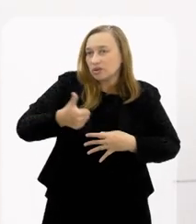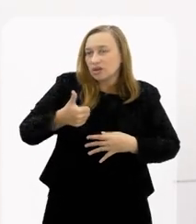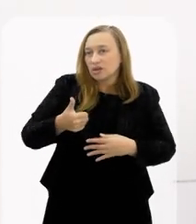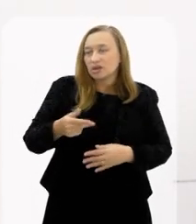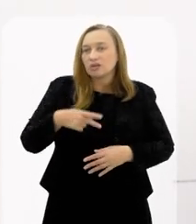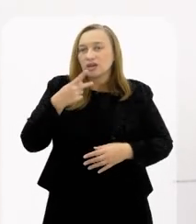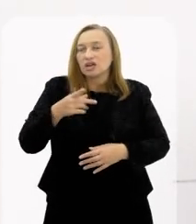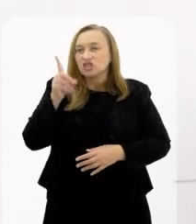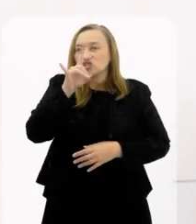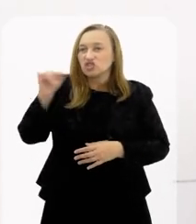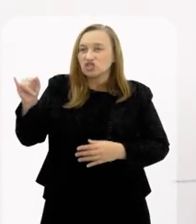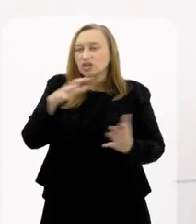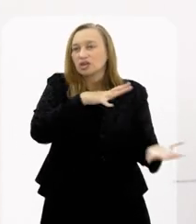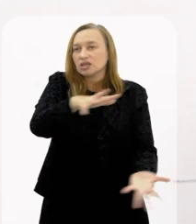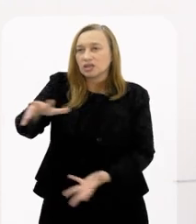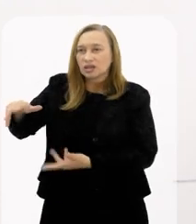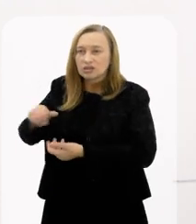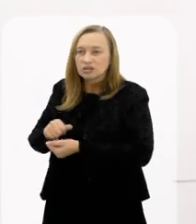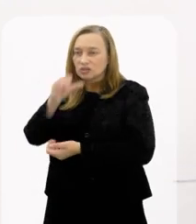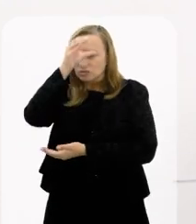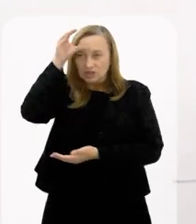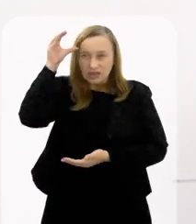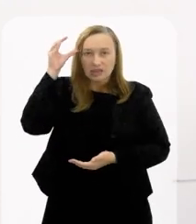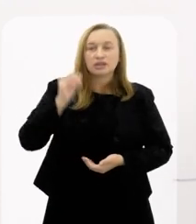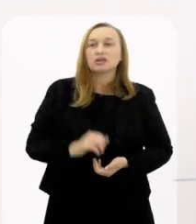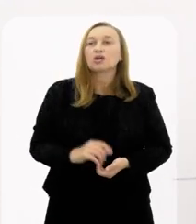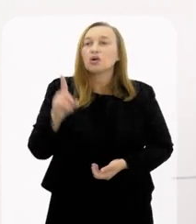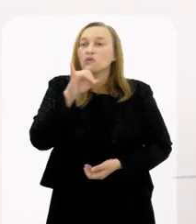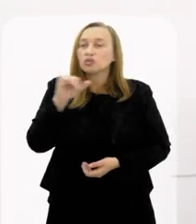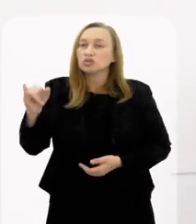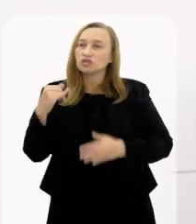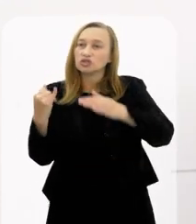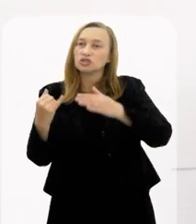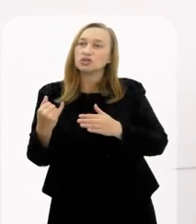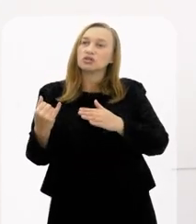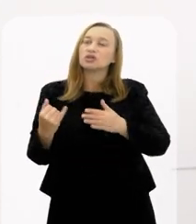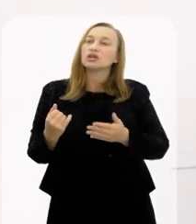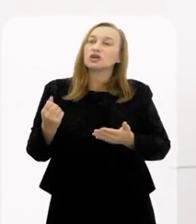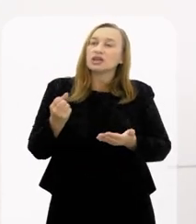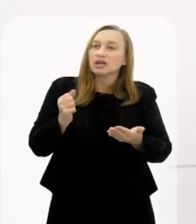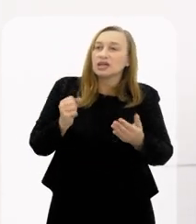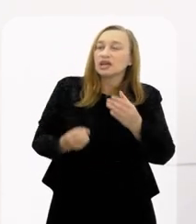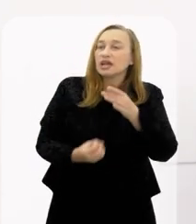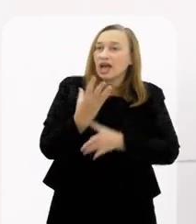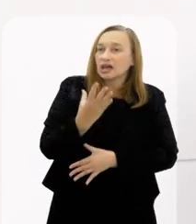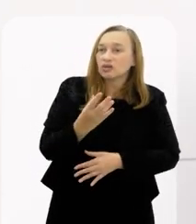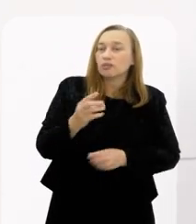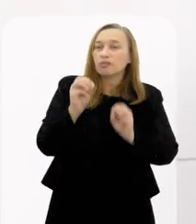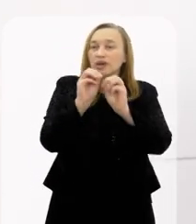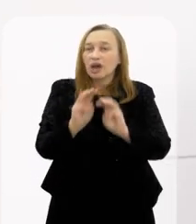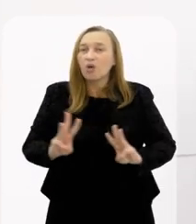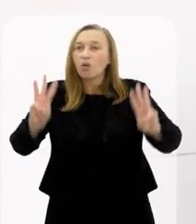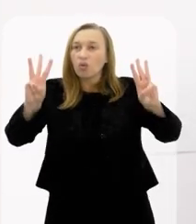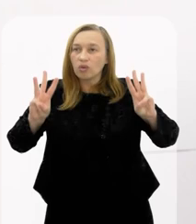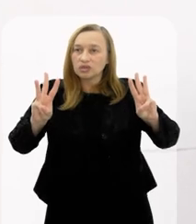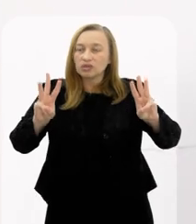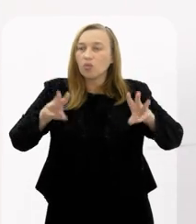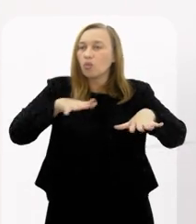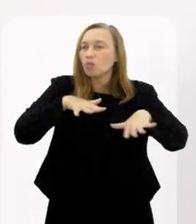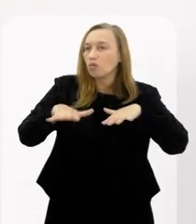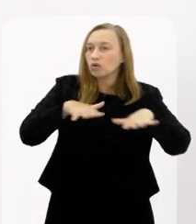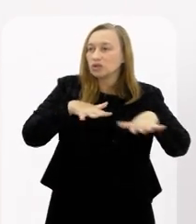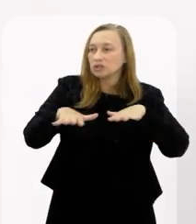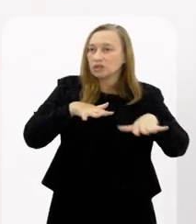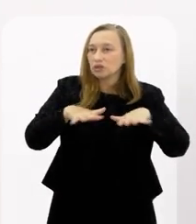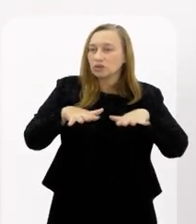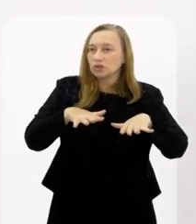nós estamos tratando do dia internacional do Consumidor um dia instituído pela ONU e que se traz aí uma